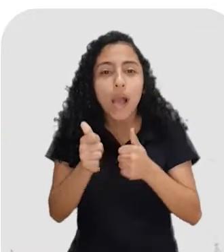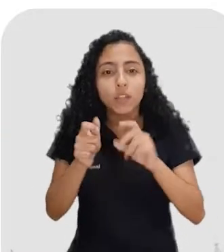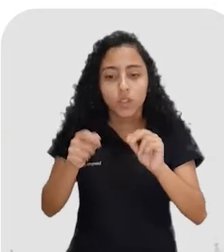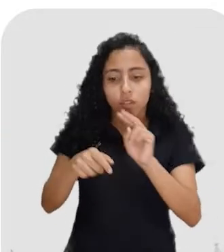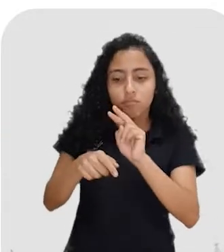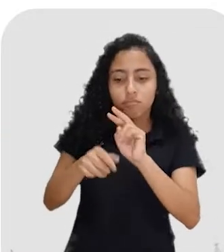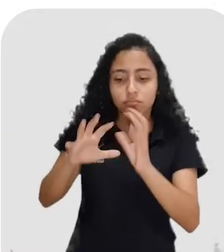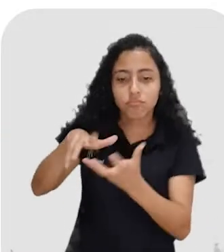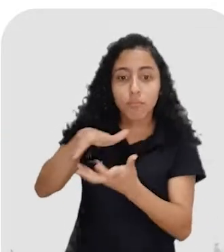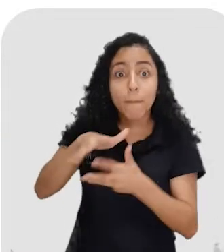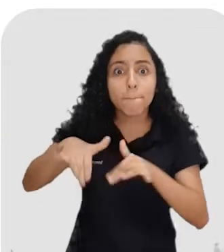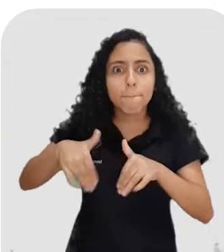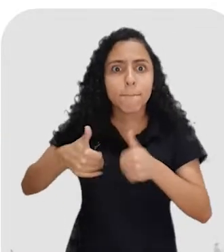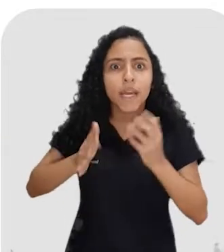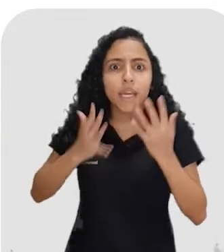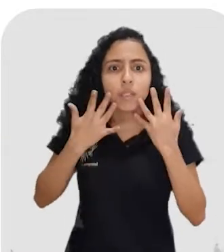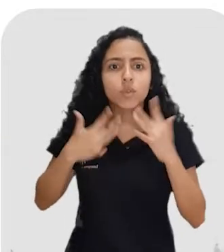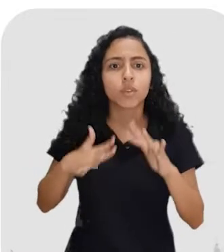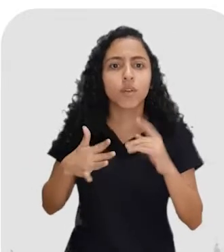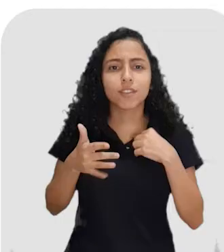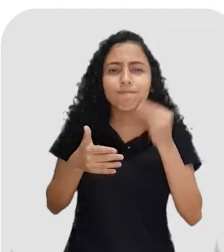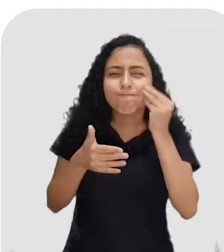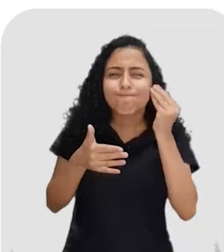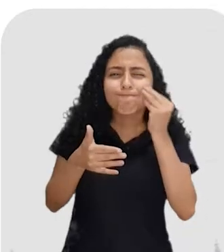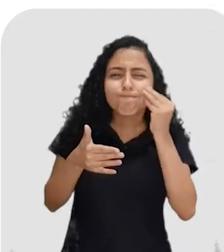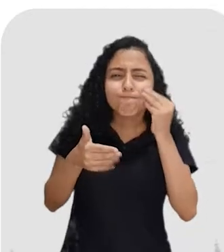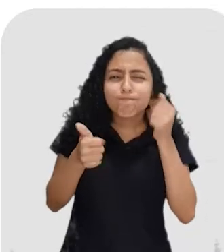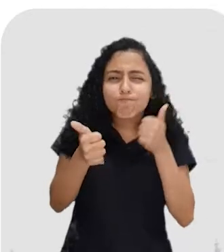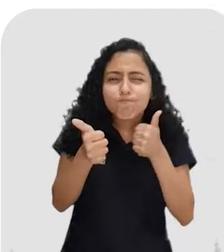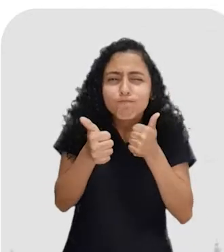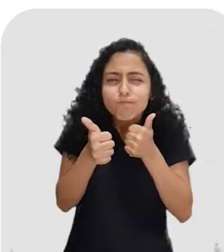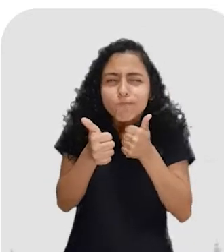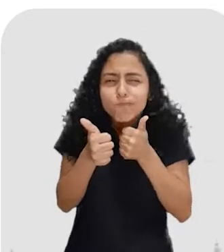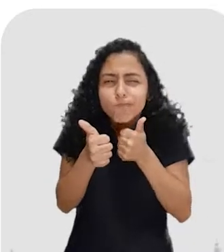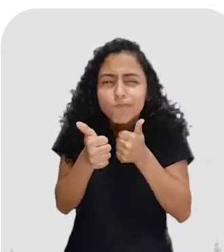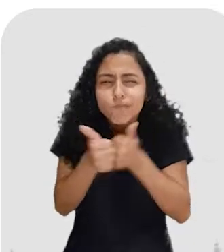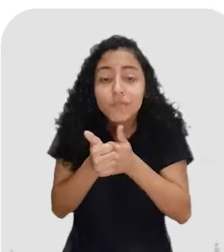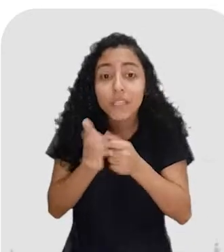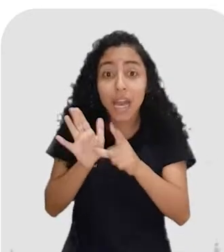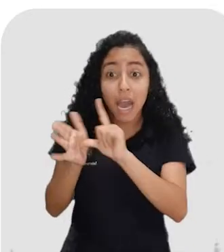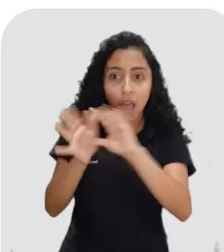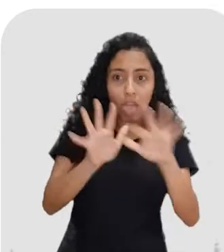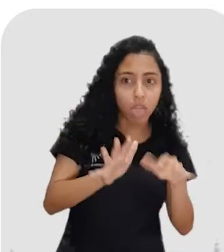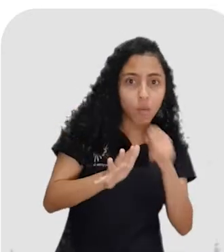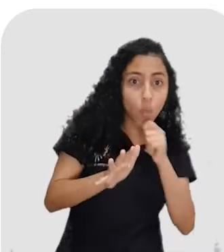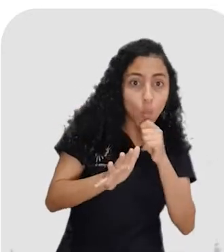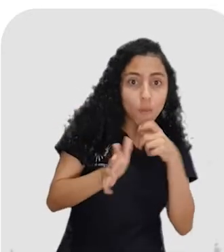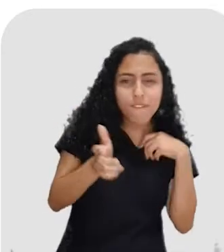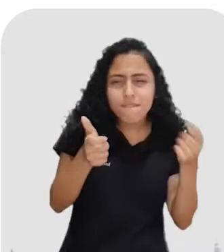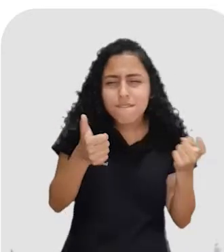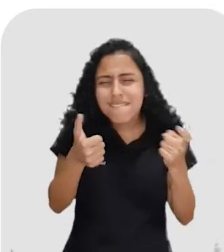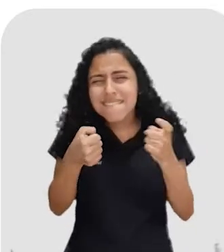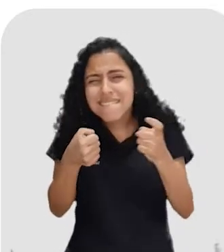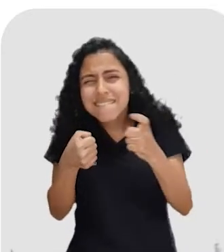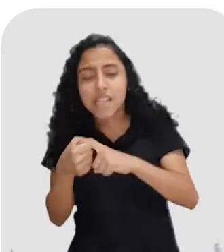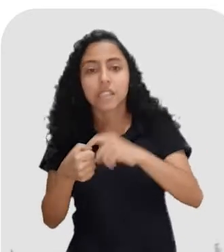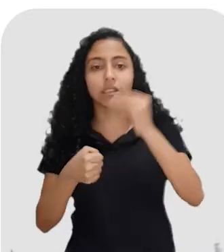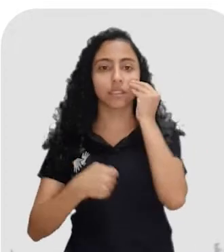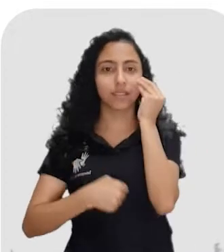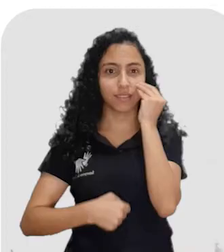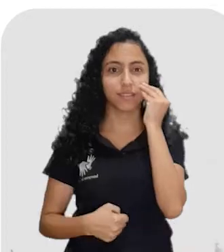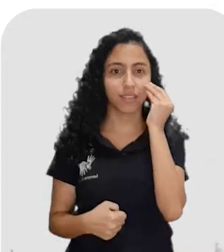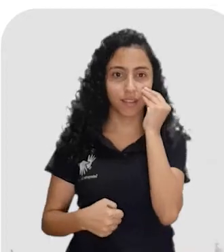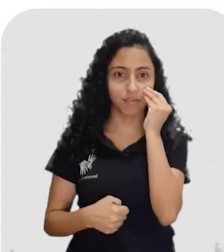próximo do ecossistema conservado. Essa é a meta dela, é tentar chegar o mais próximo possível do que era aquele ecossistema antes